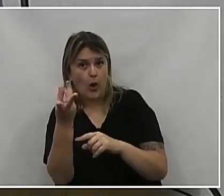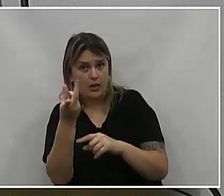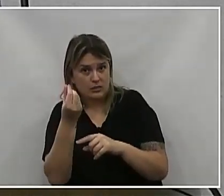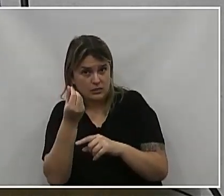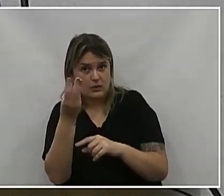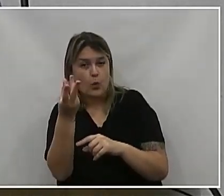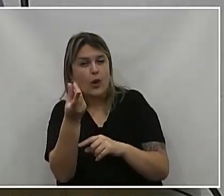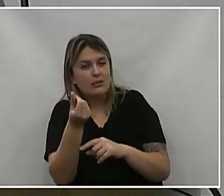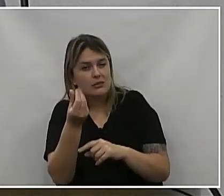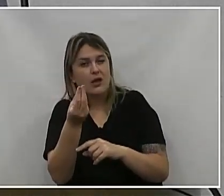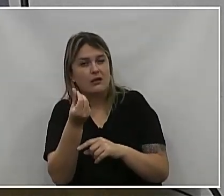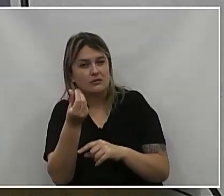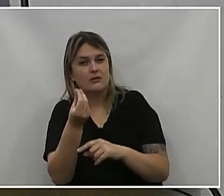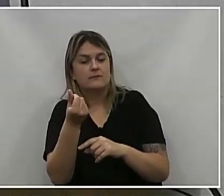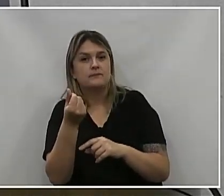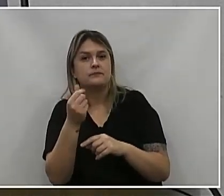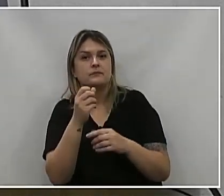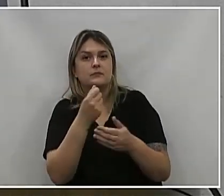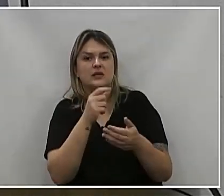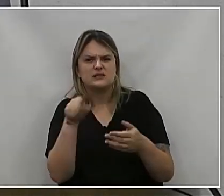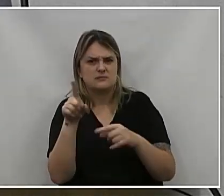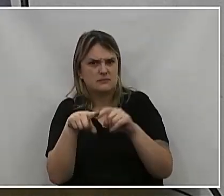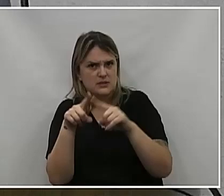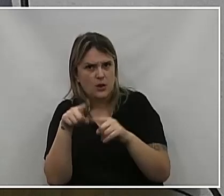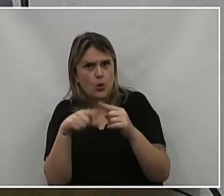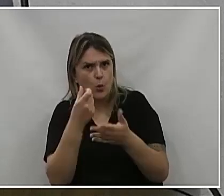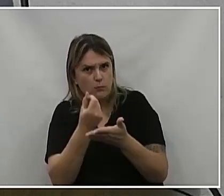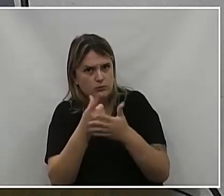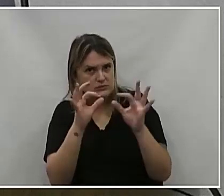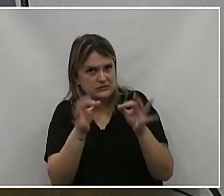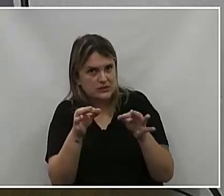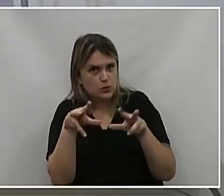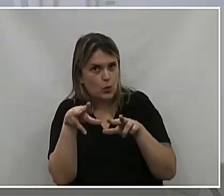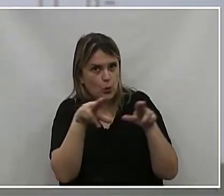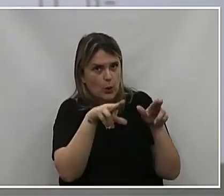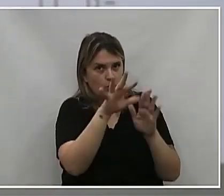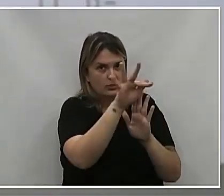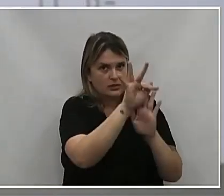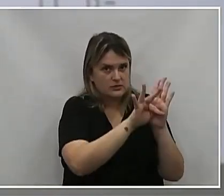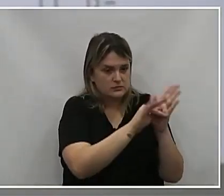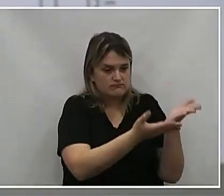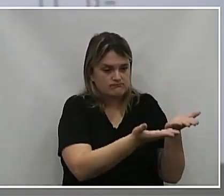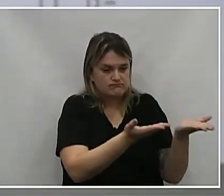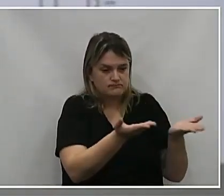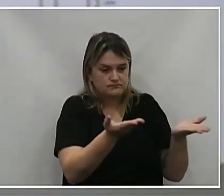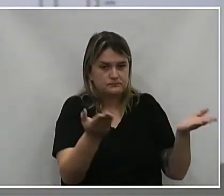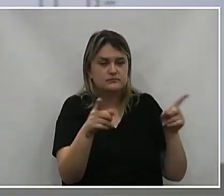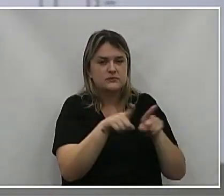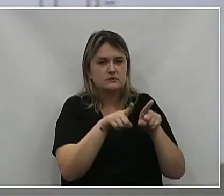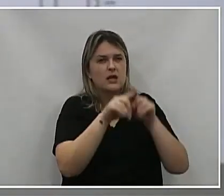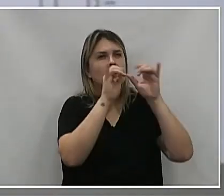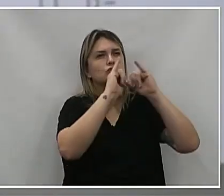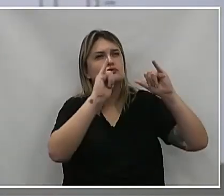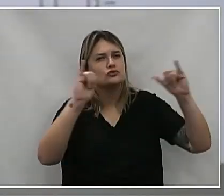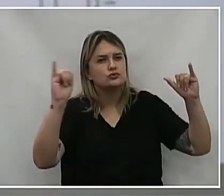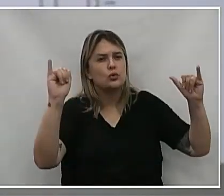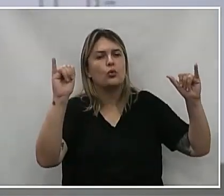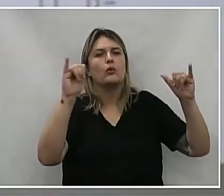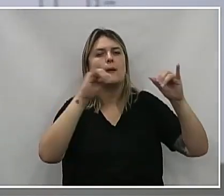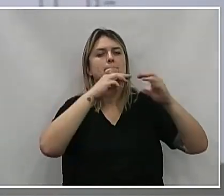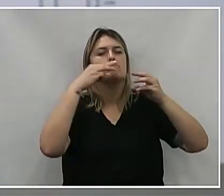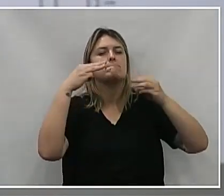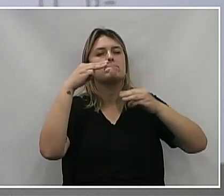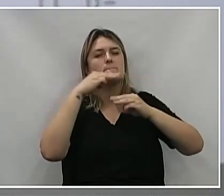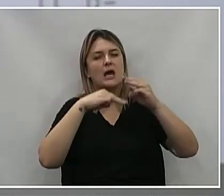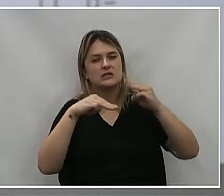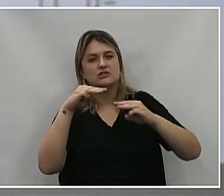é o produto que foi comprado ali na licitação. E também a gente auxilia aí nas divulgações de marketing, como a gente está